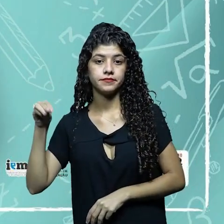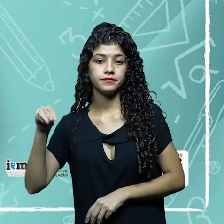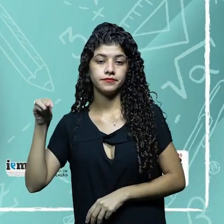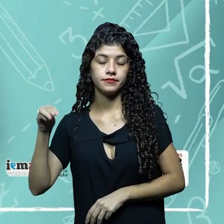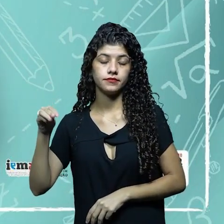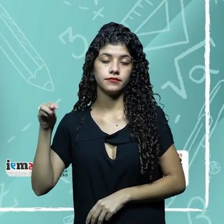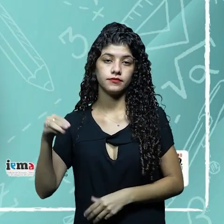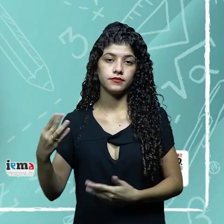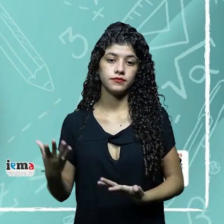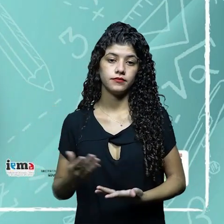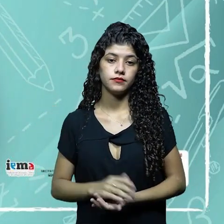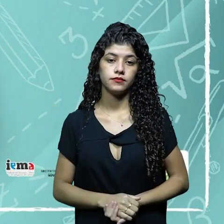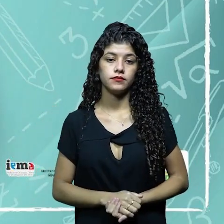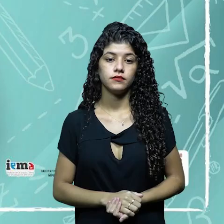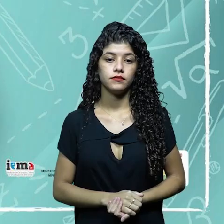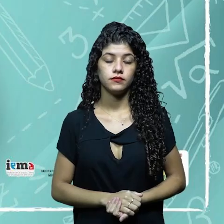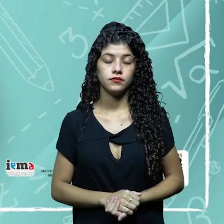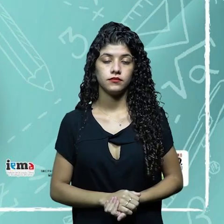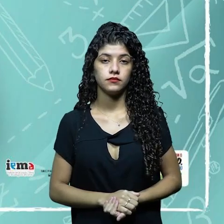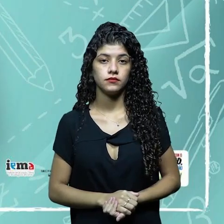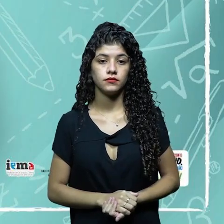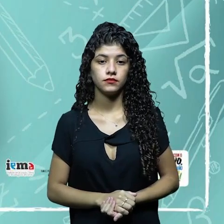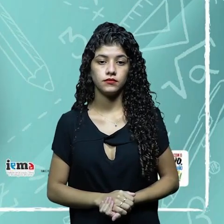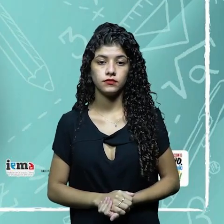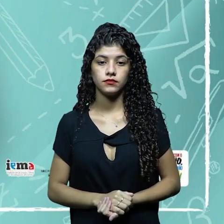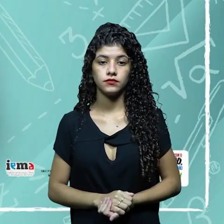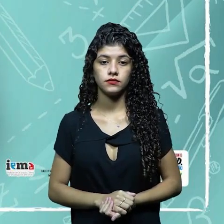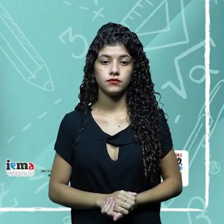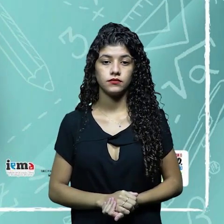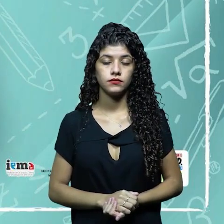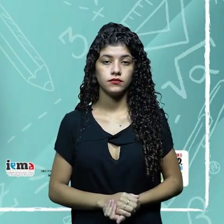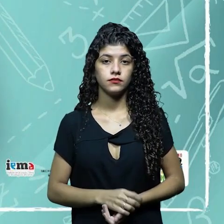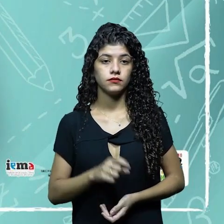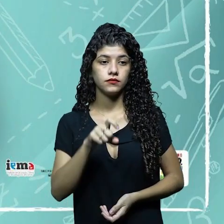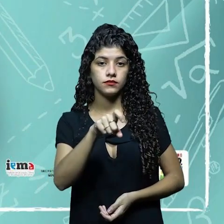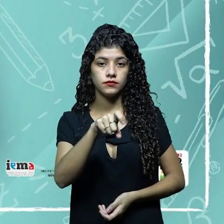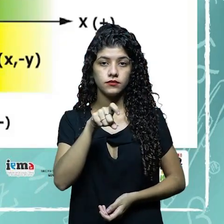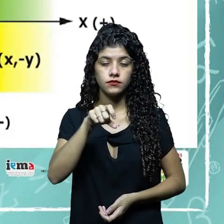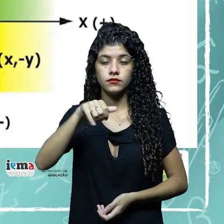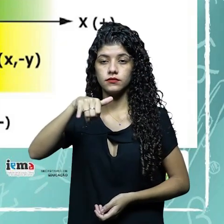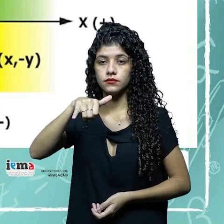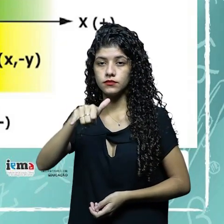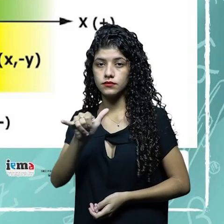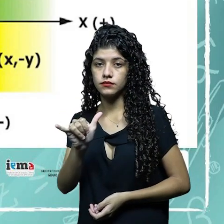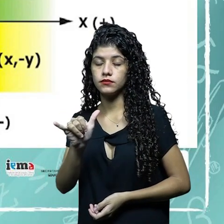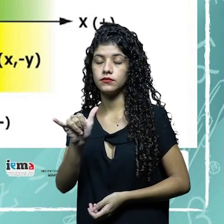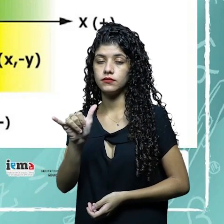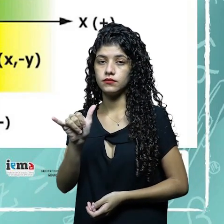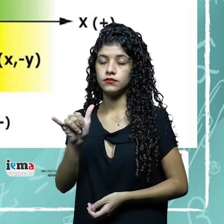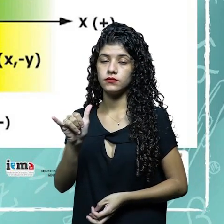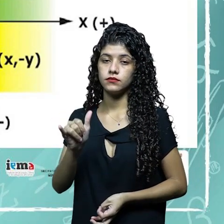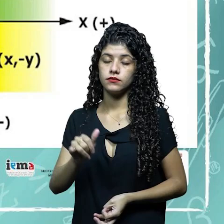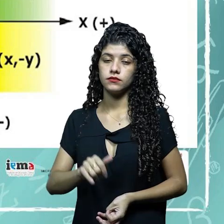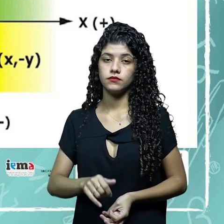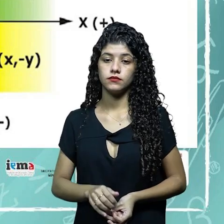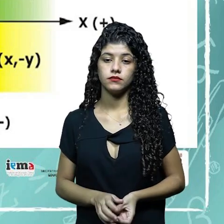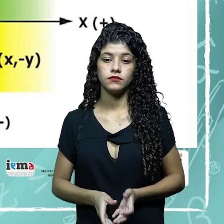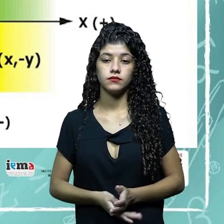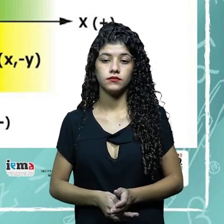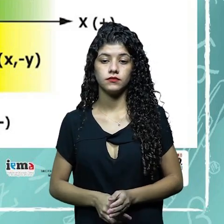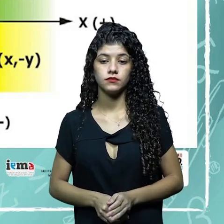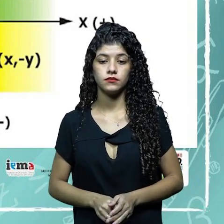O plano cartesiano aí mesmo. É o eixo x e y, né? O eixo